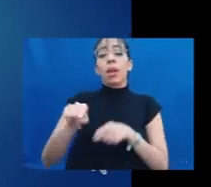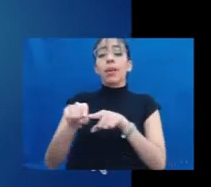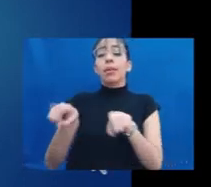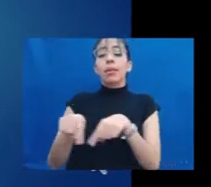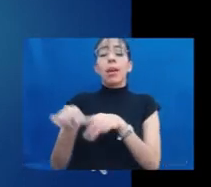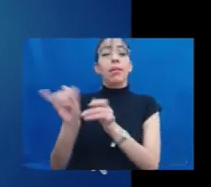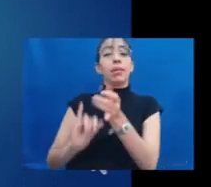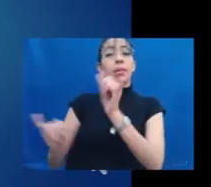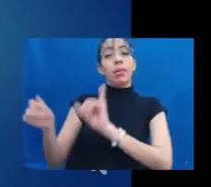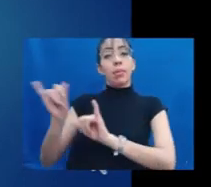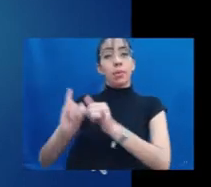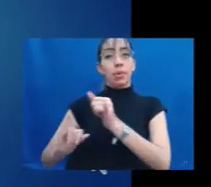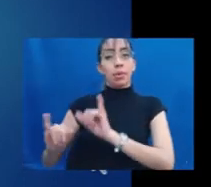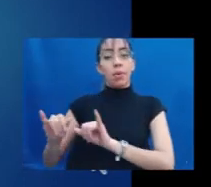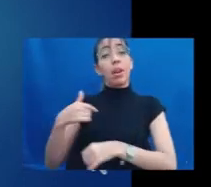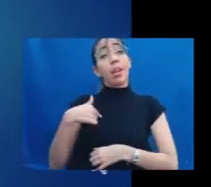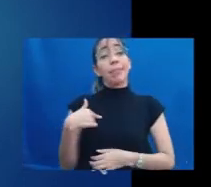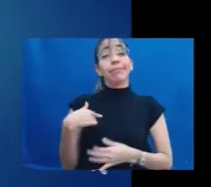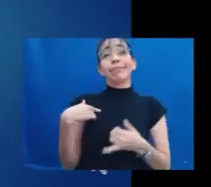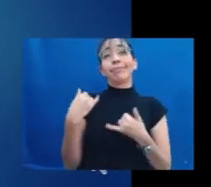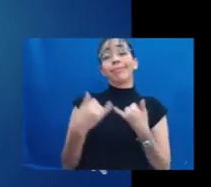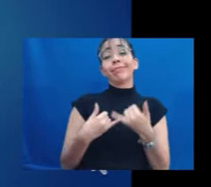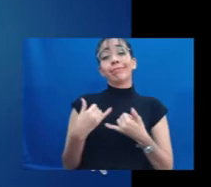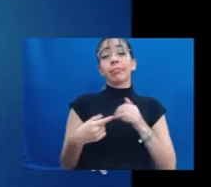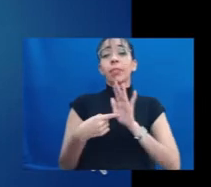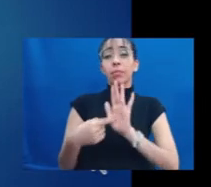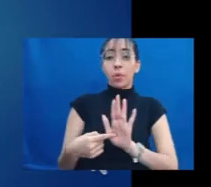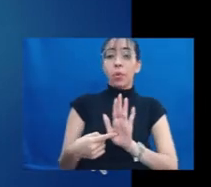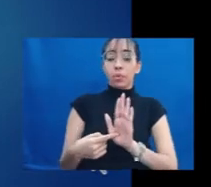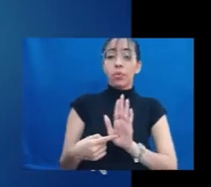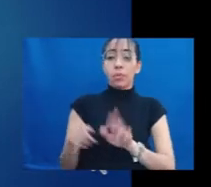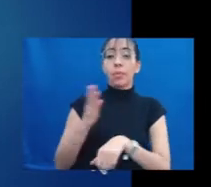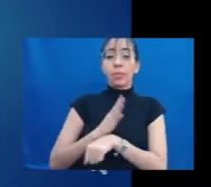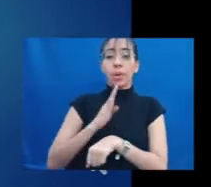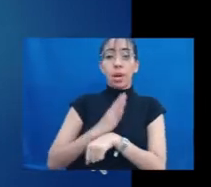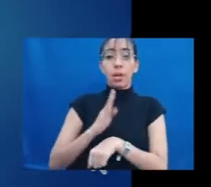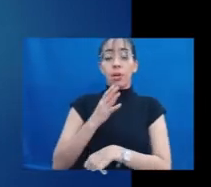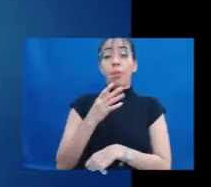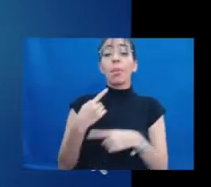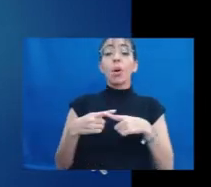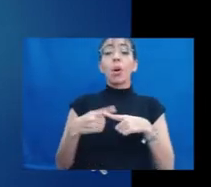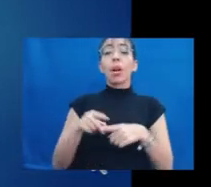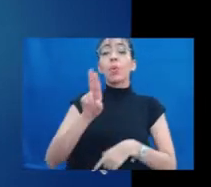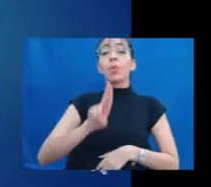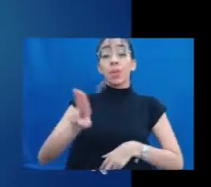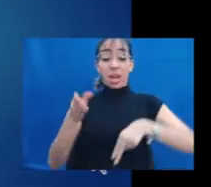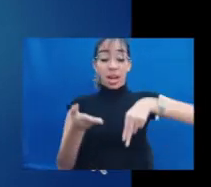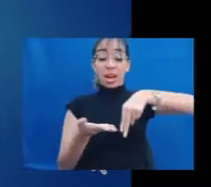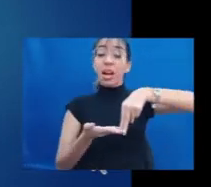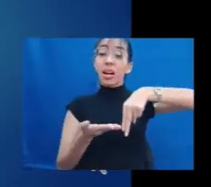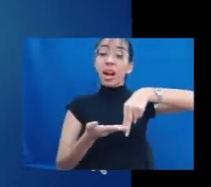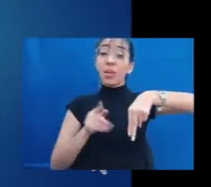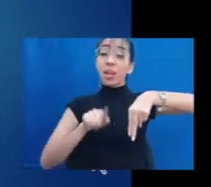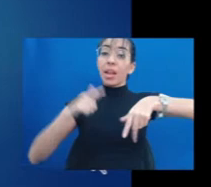adequada para laboratório. Até brinco lá com meus alunos da microbiologia, que é a disciplina que a gente tem aula prática, que quando eu falo em calça comprida, eu estou falando de